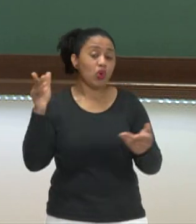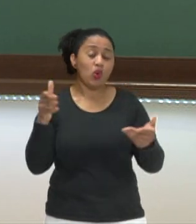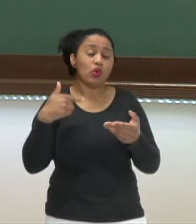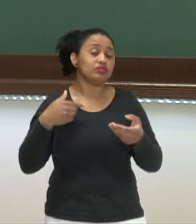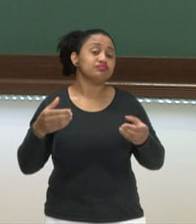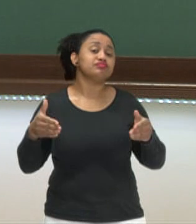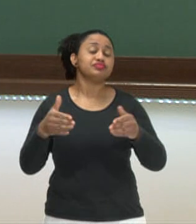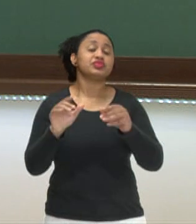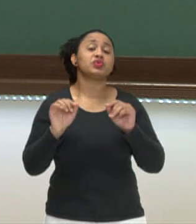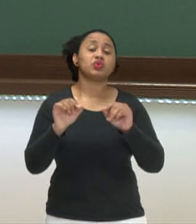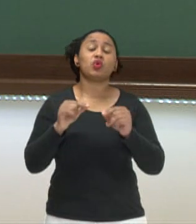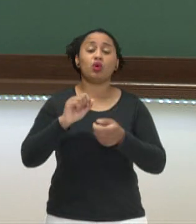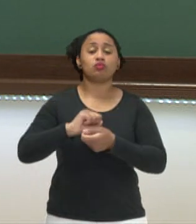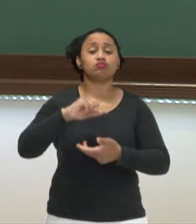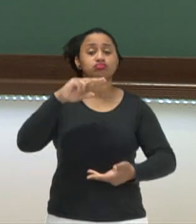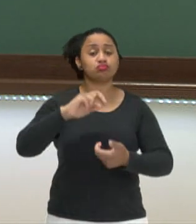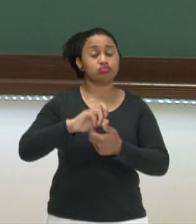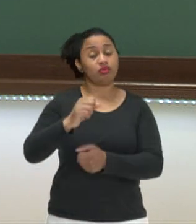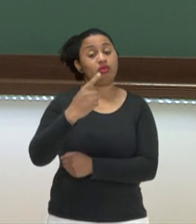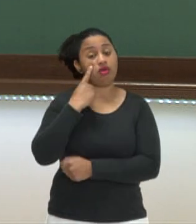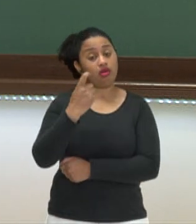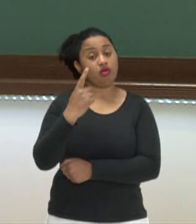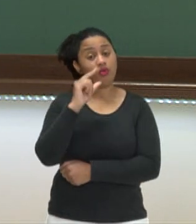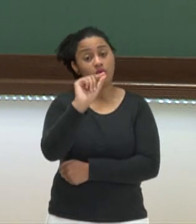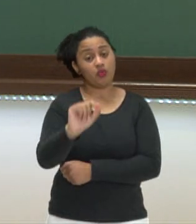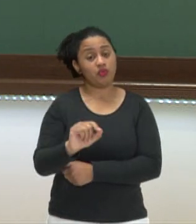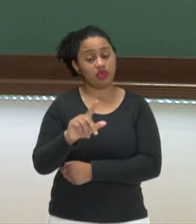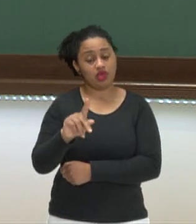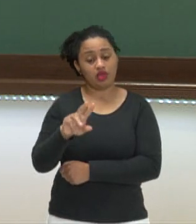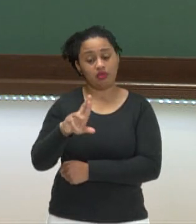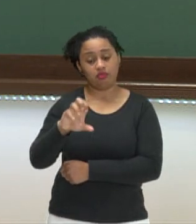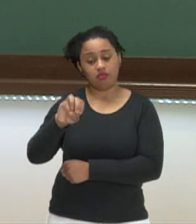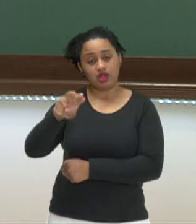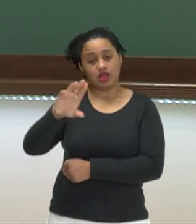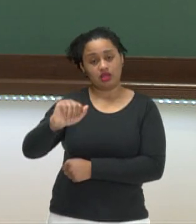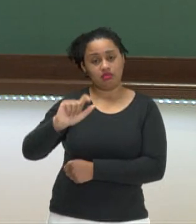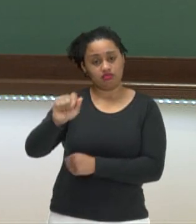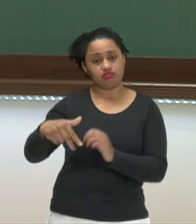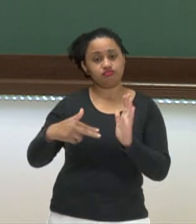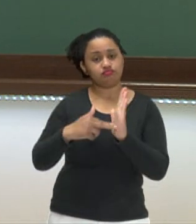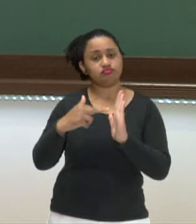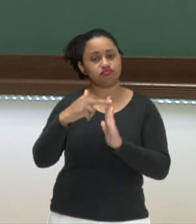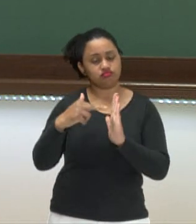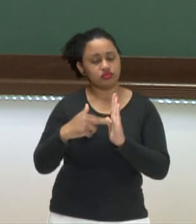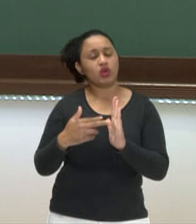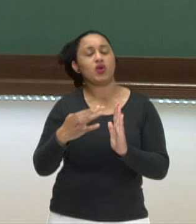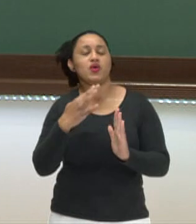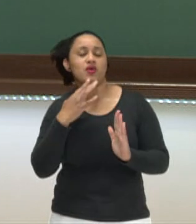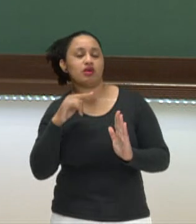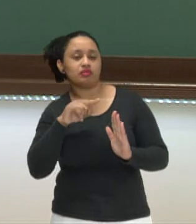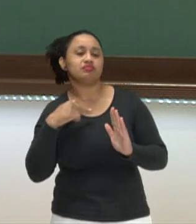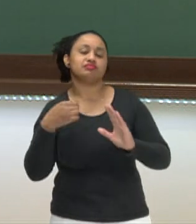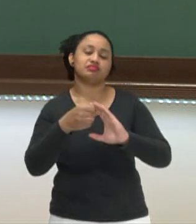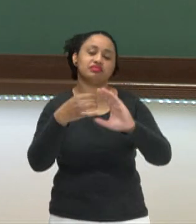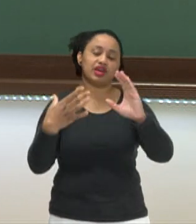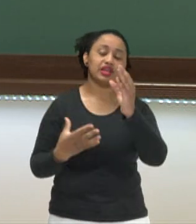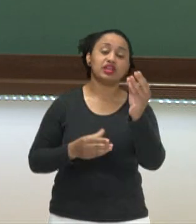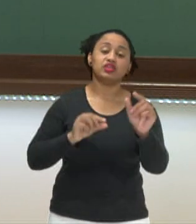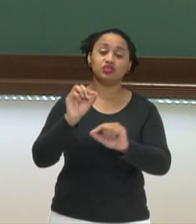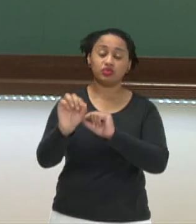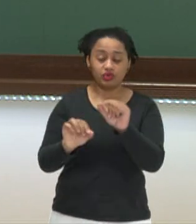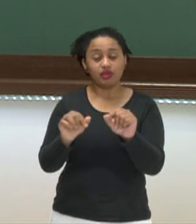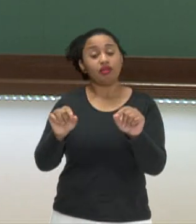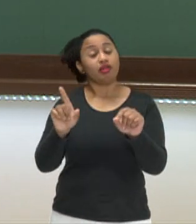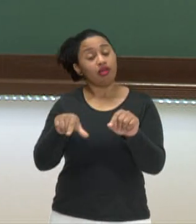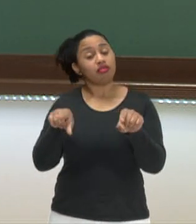falar sobre um sólido muito interessante que é o prisma. A gente vai conhecer a respeito do prisma, as características dele que são